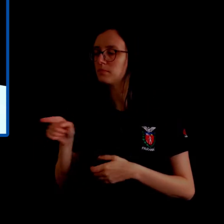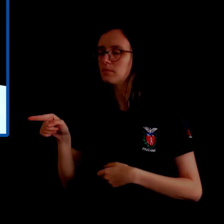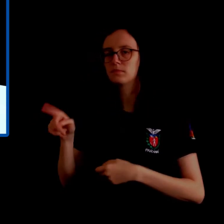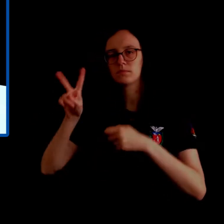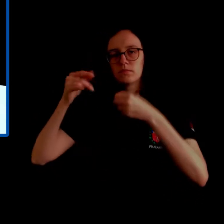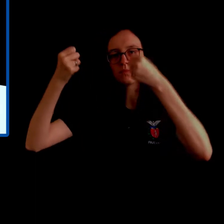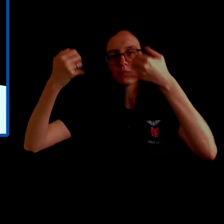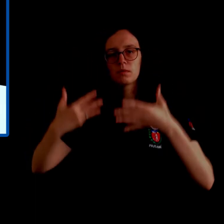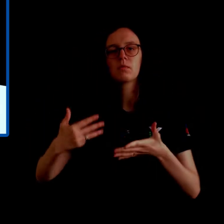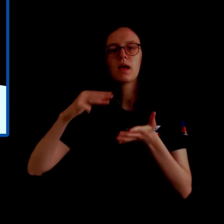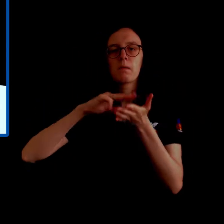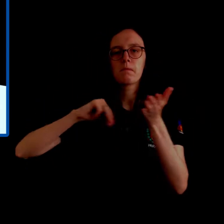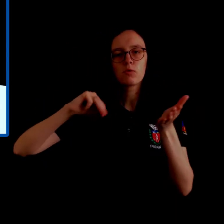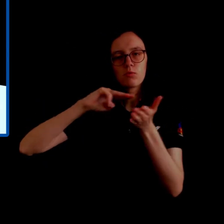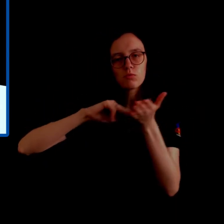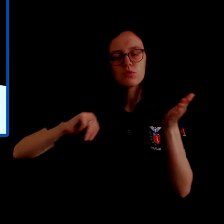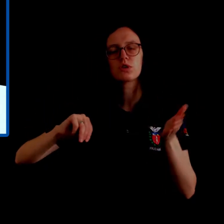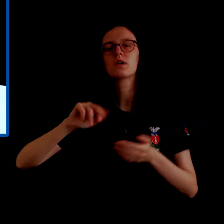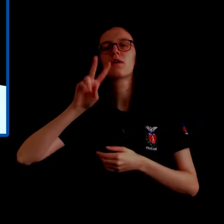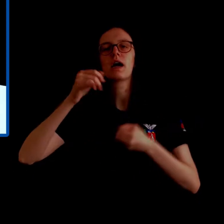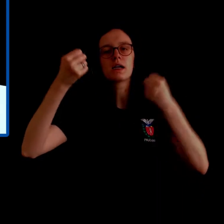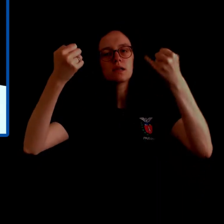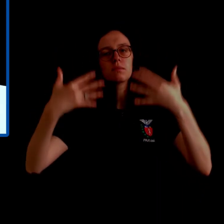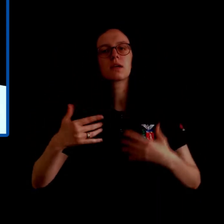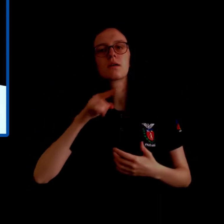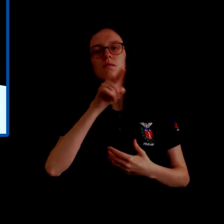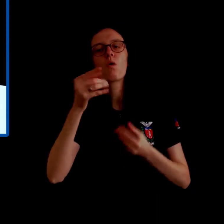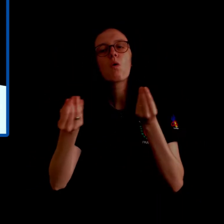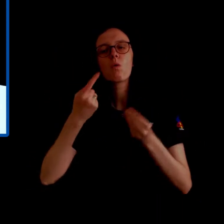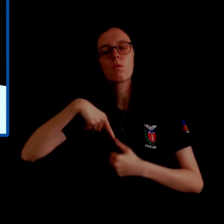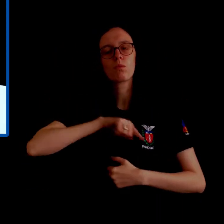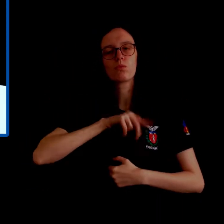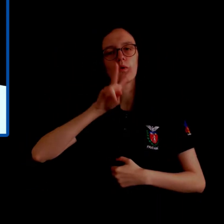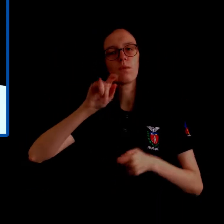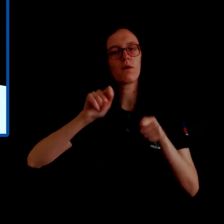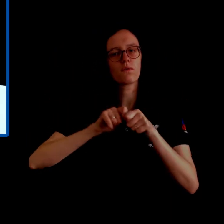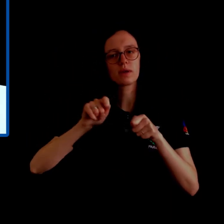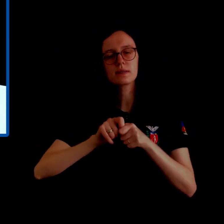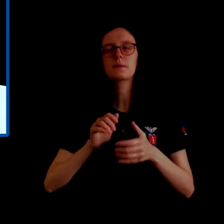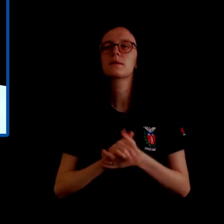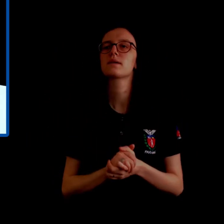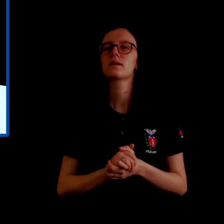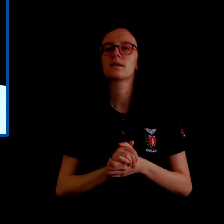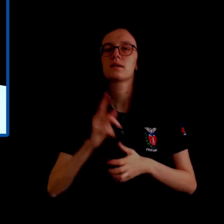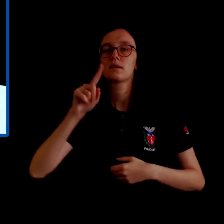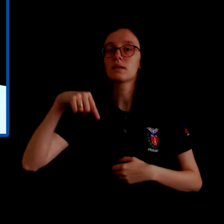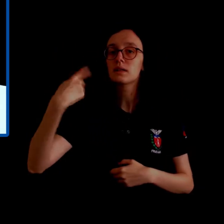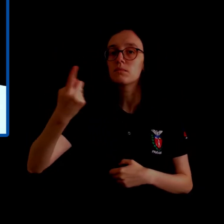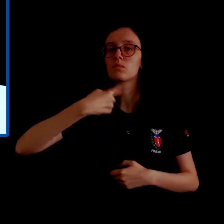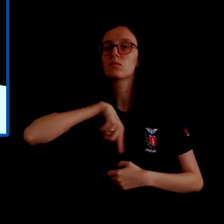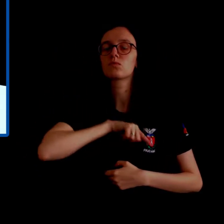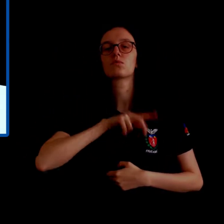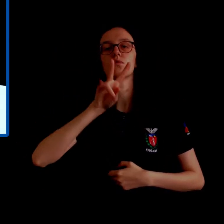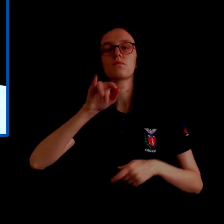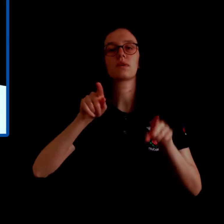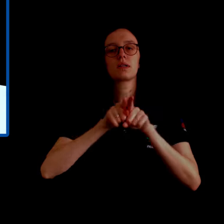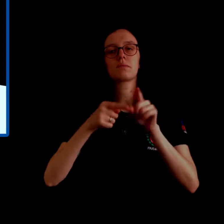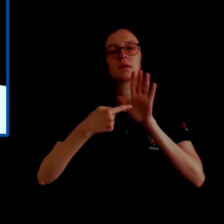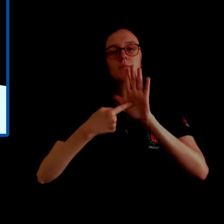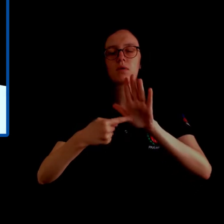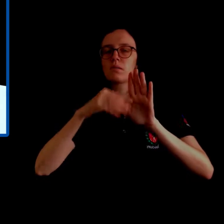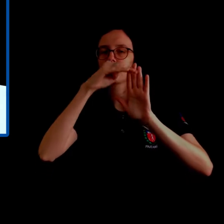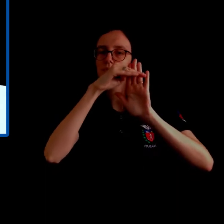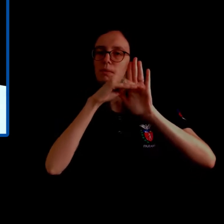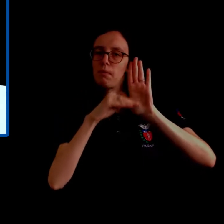a metodologia, vai explicar para vocês como a gente vai fazer. Na sequência, a gente vai encaminhar todo o